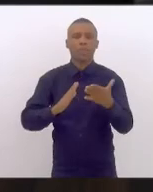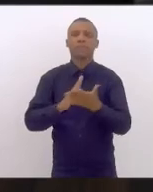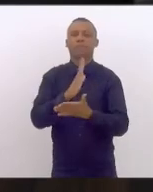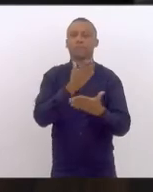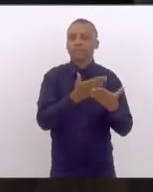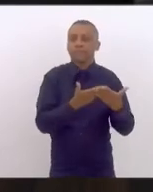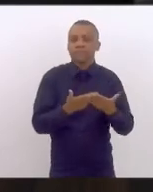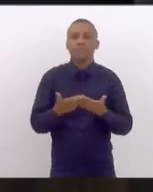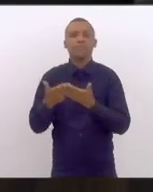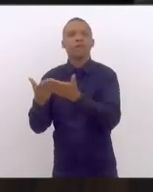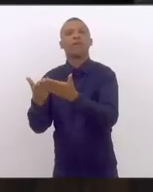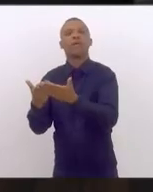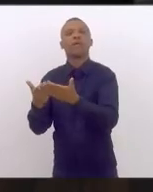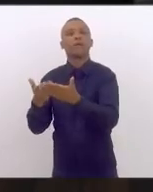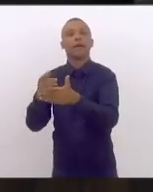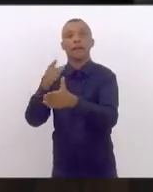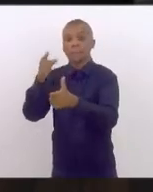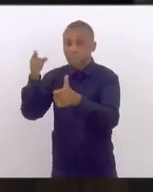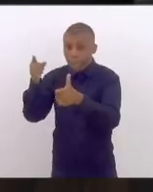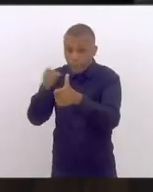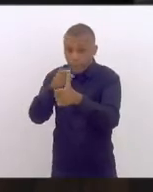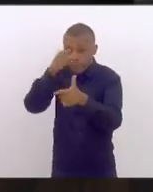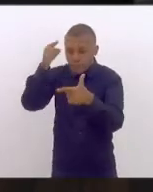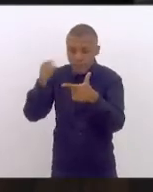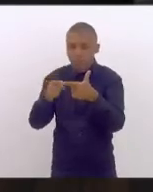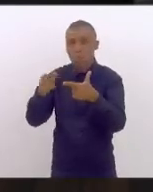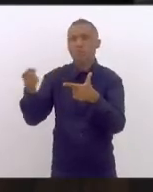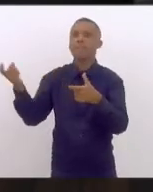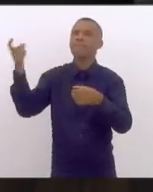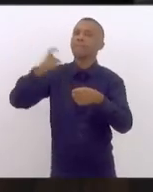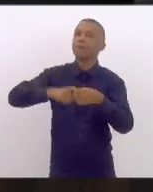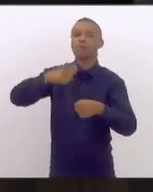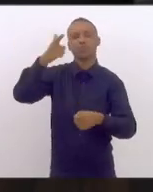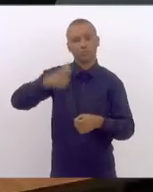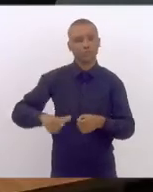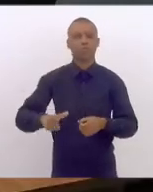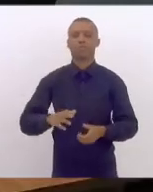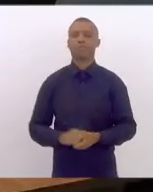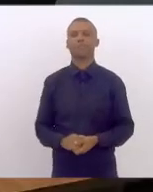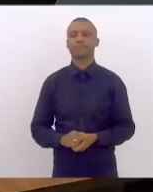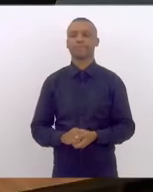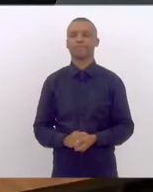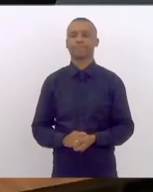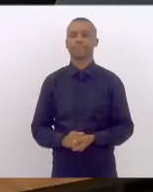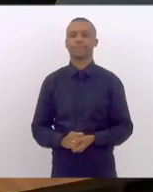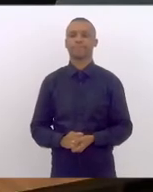em primeira retorna e segunda já já